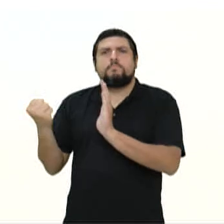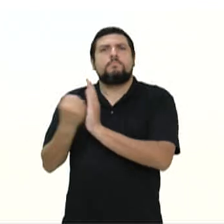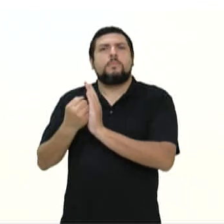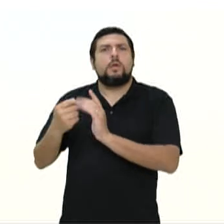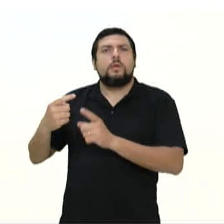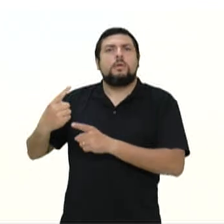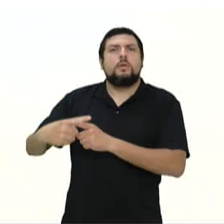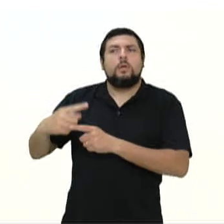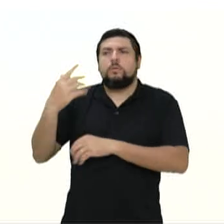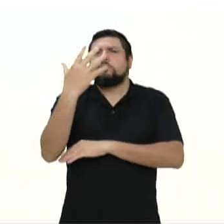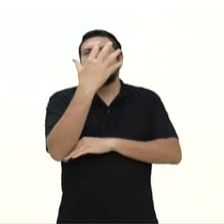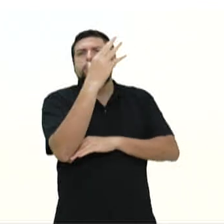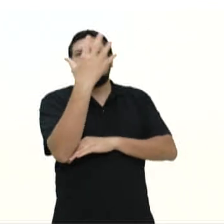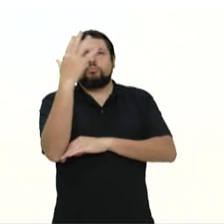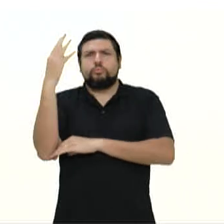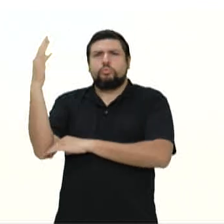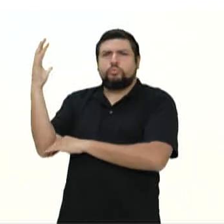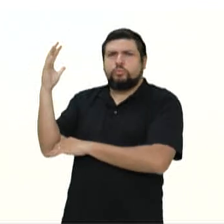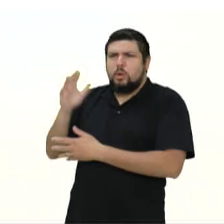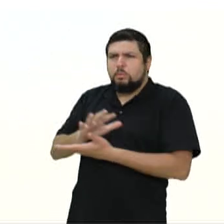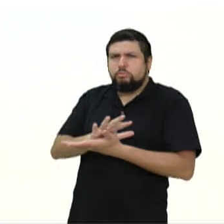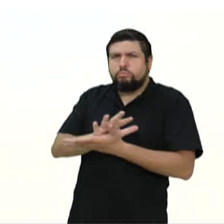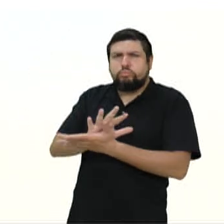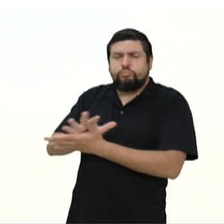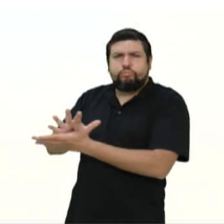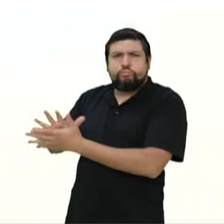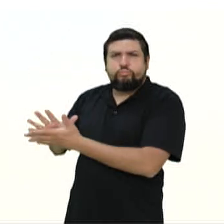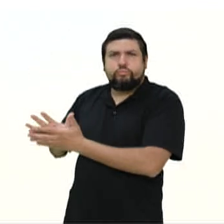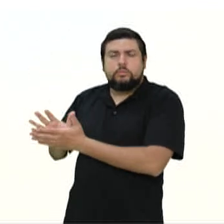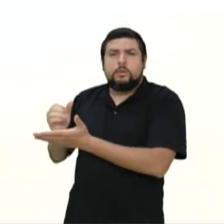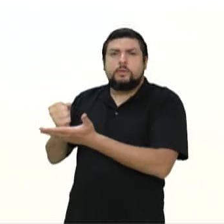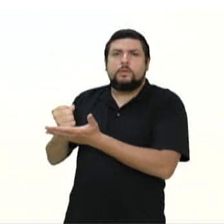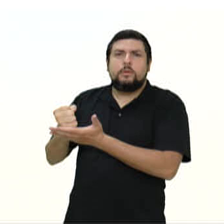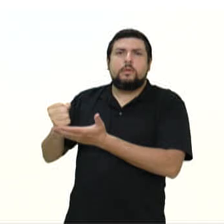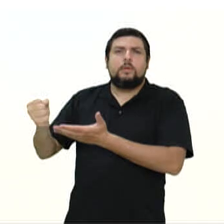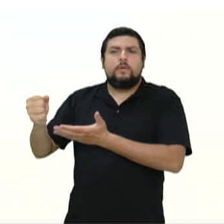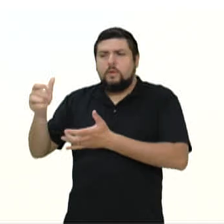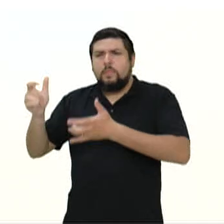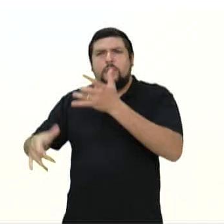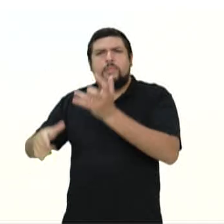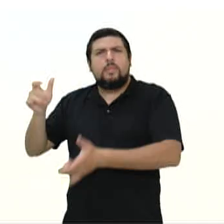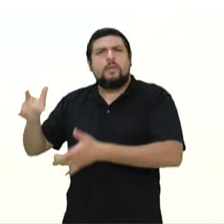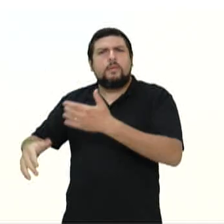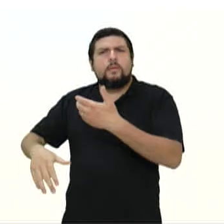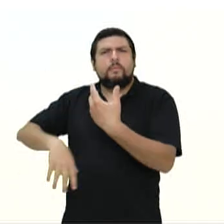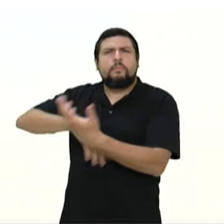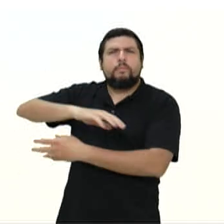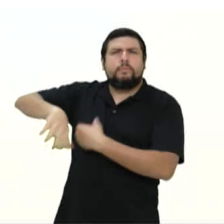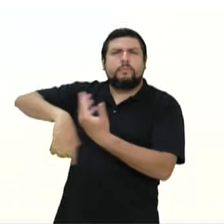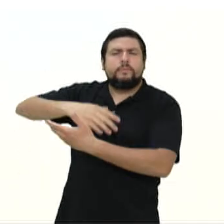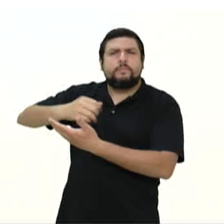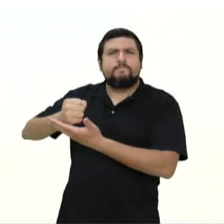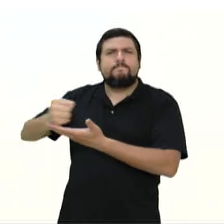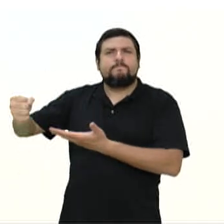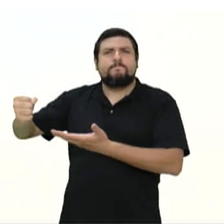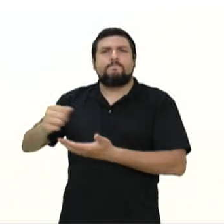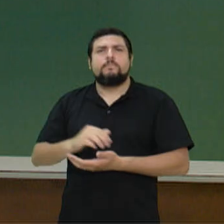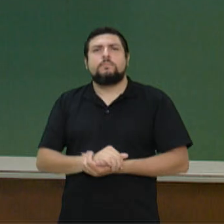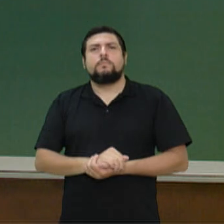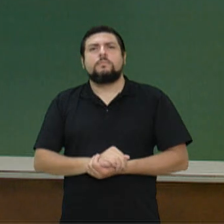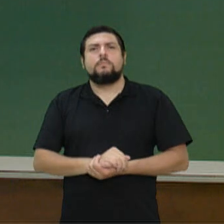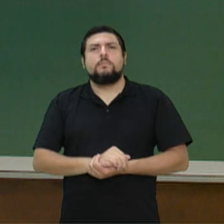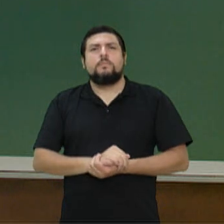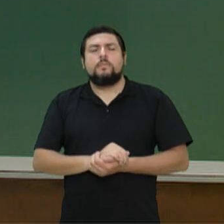ambientais causadas pelo descarte inadequado do lixo e dos resíduos, tá bom? Então veja,